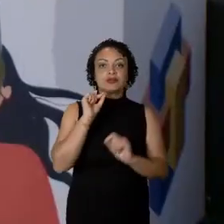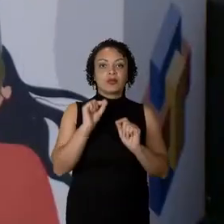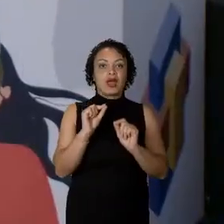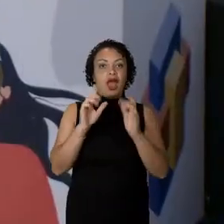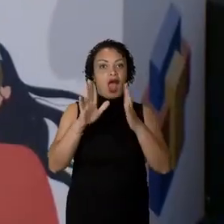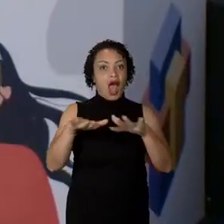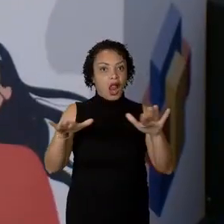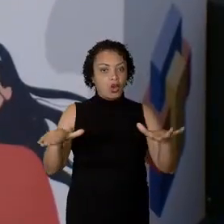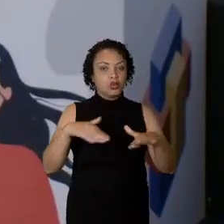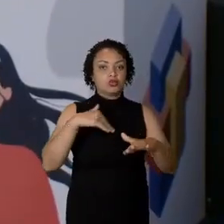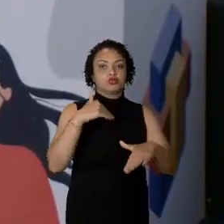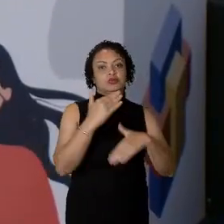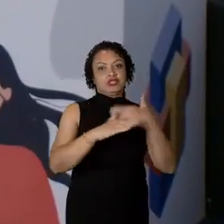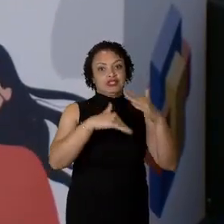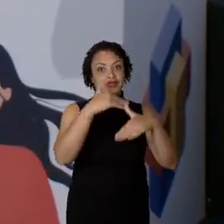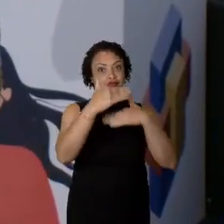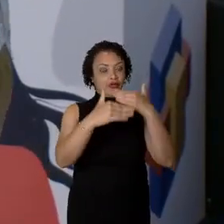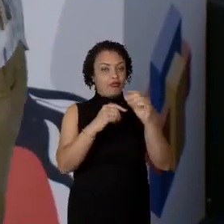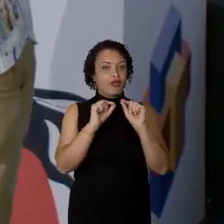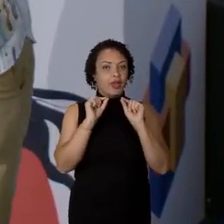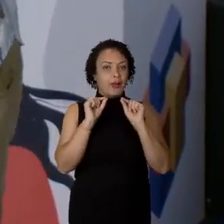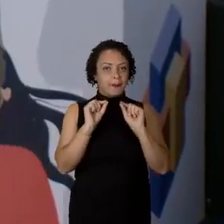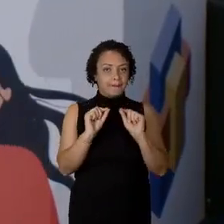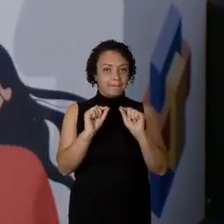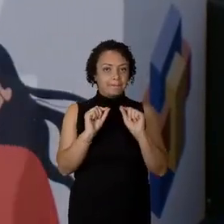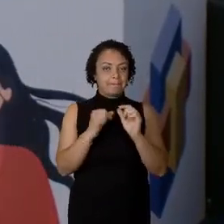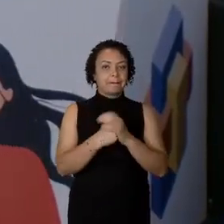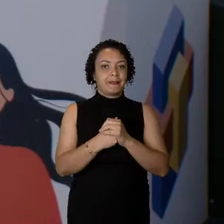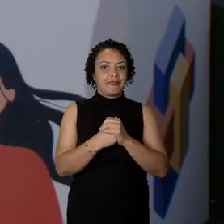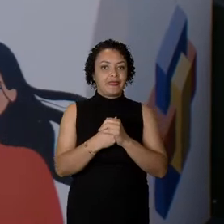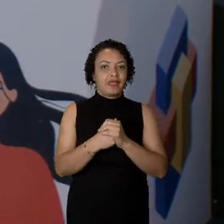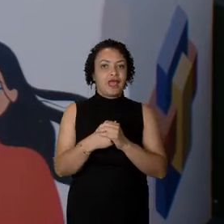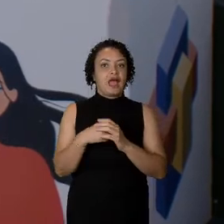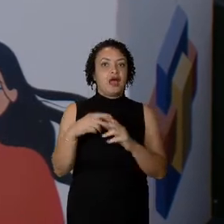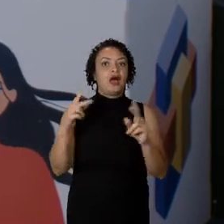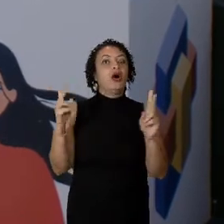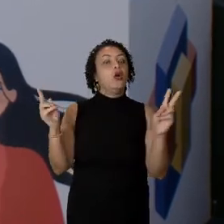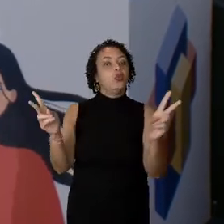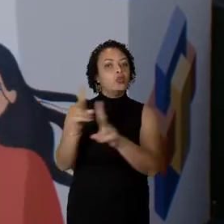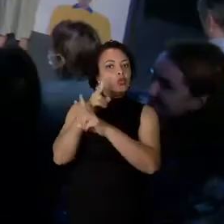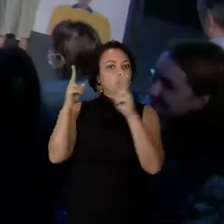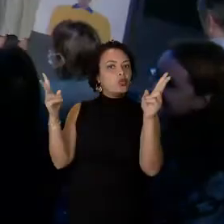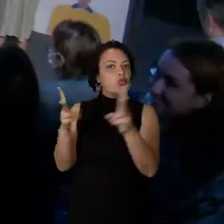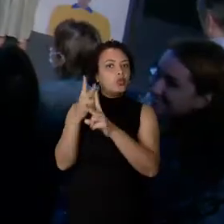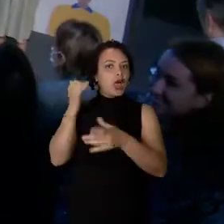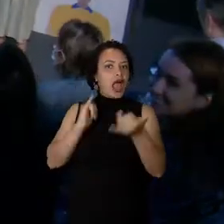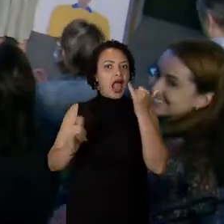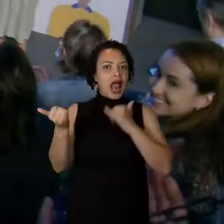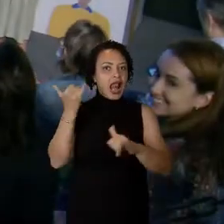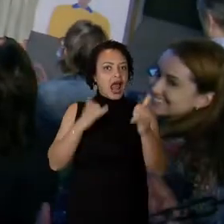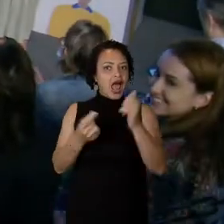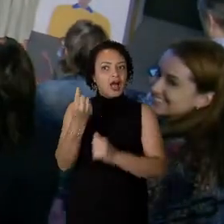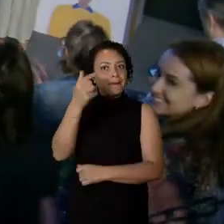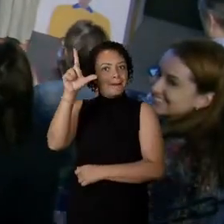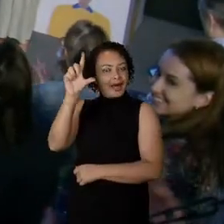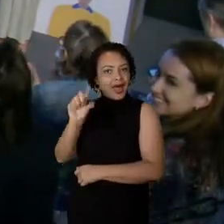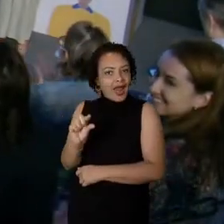que desenvolveram o protótipo do gerador elétrico e eólico vertical de baixo